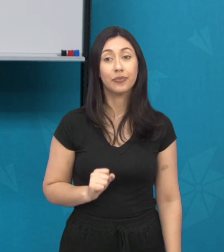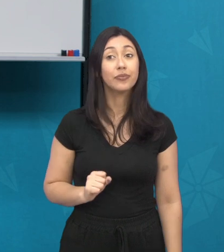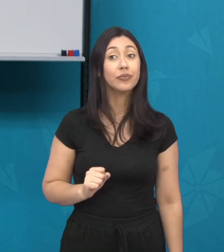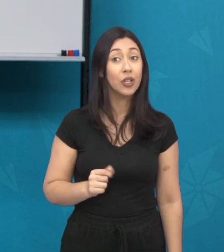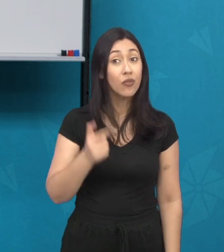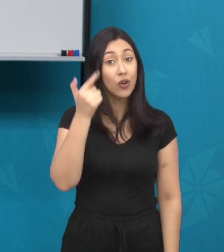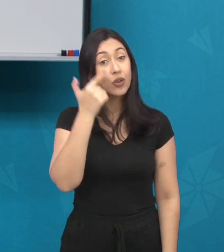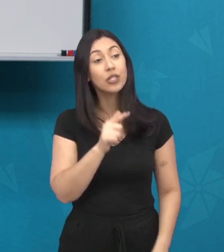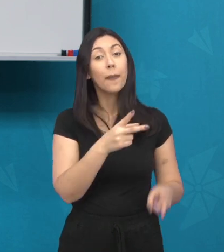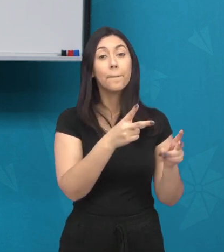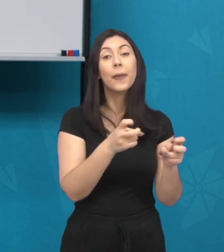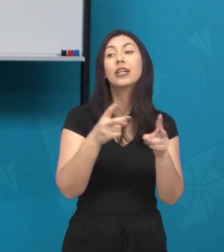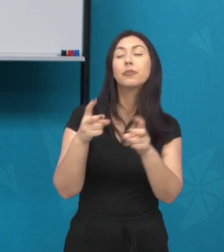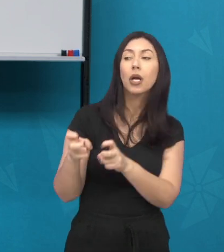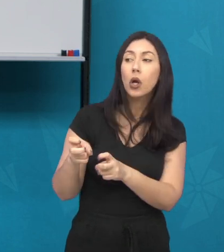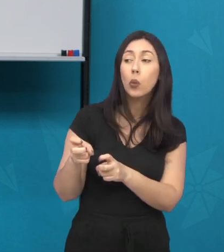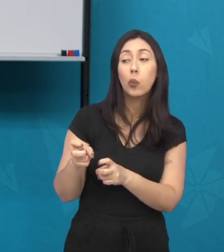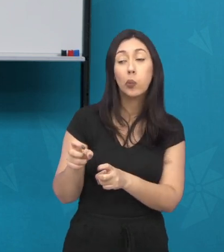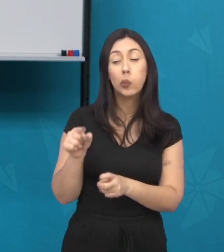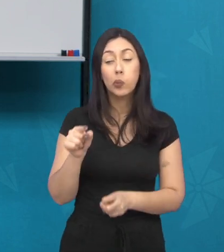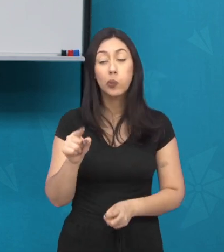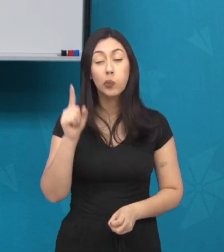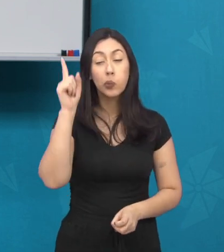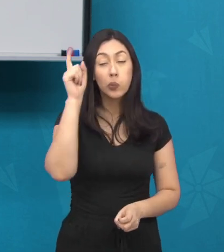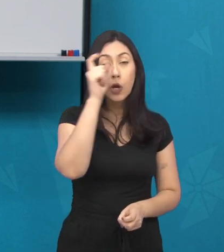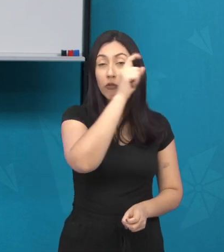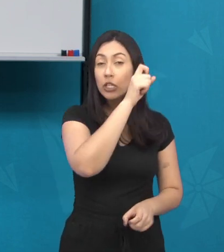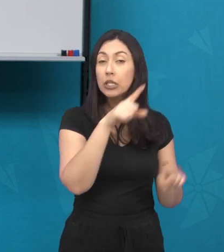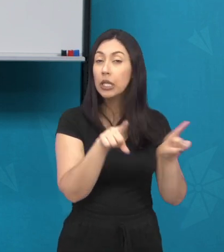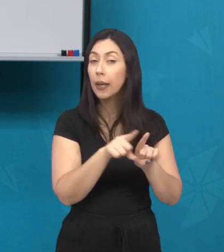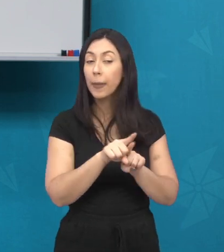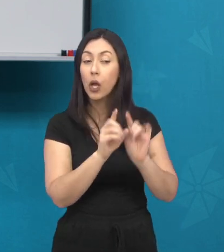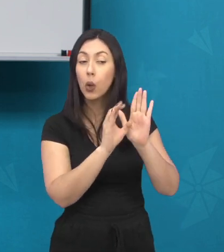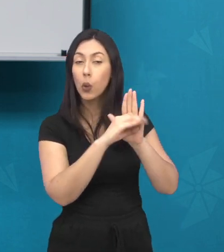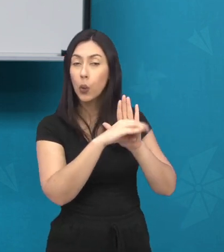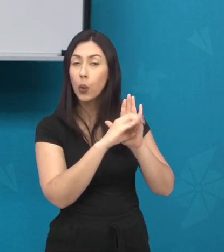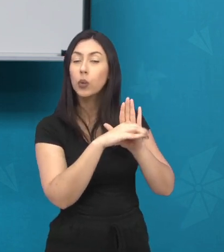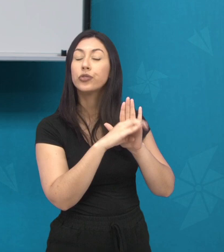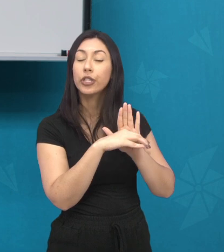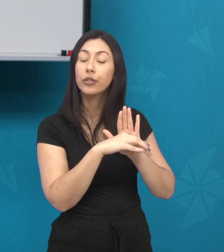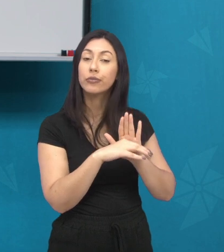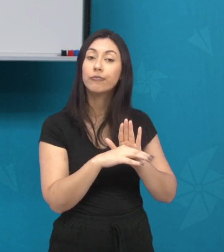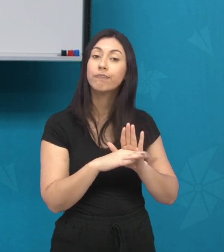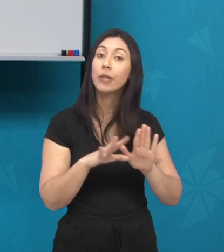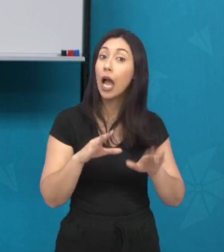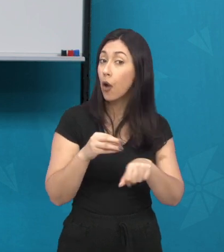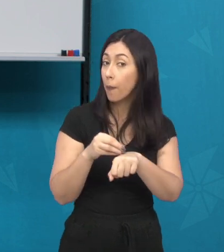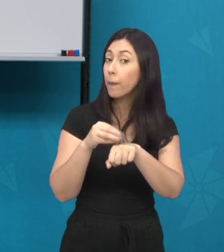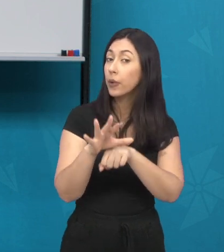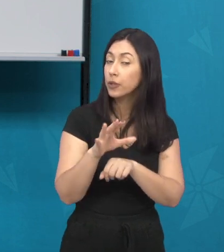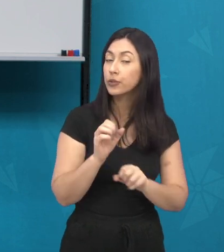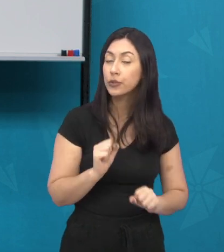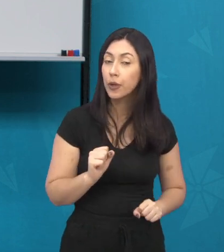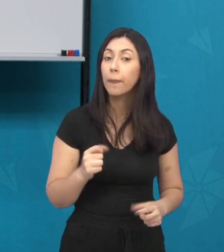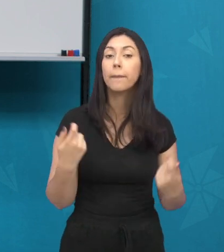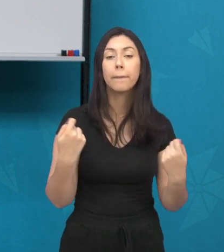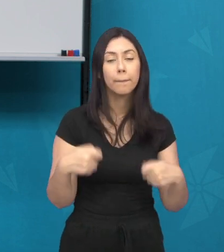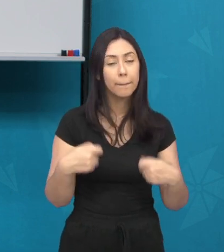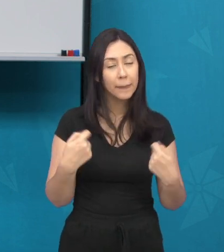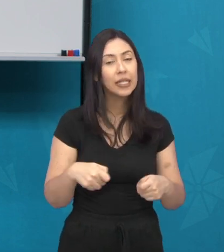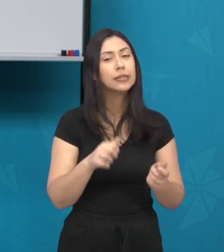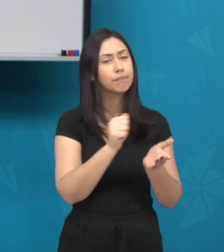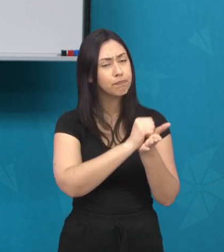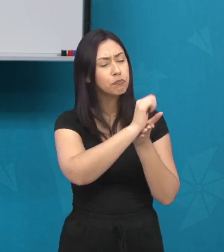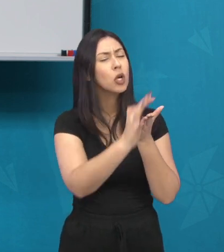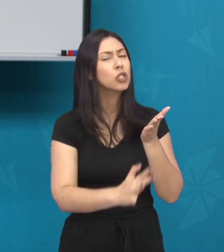conseguir identificar as dificuldades identificar os conceitos específicos e aqui fica uma dica para vocês tem que